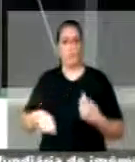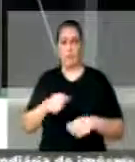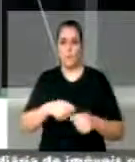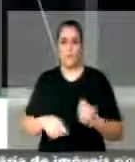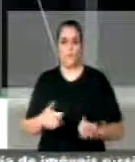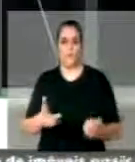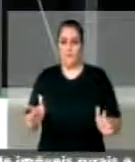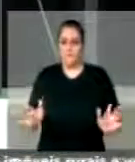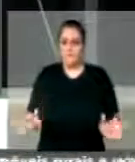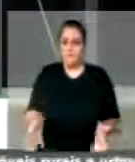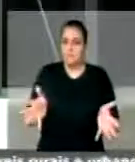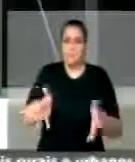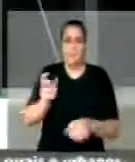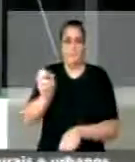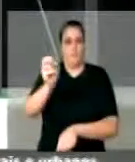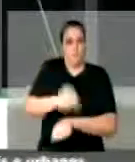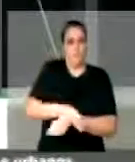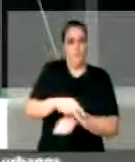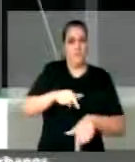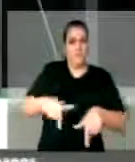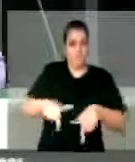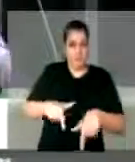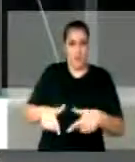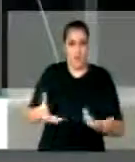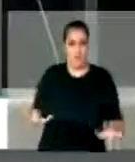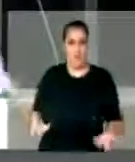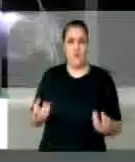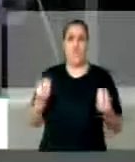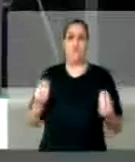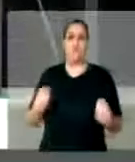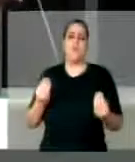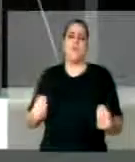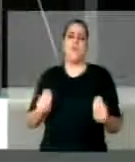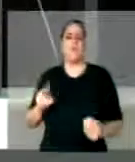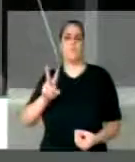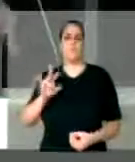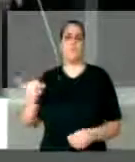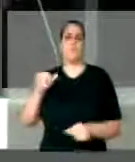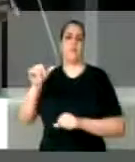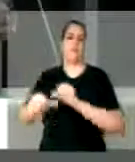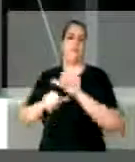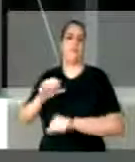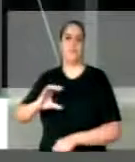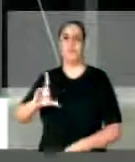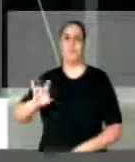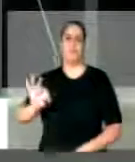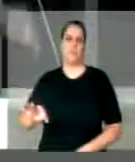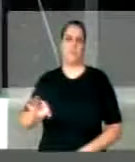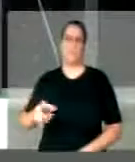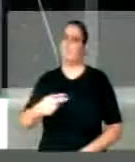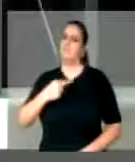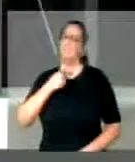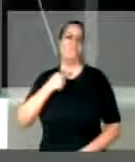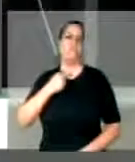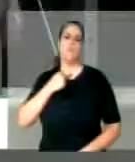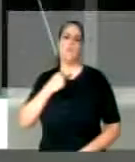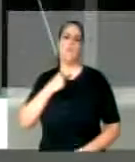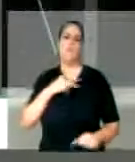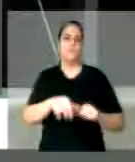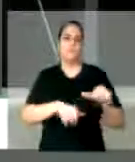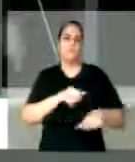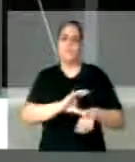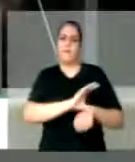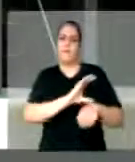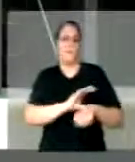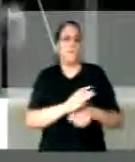empregue o trabalhador, nós não podemos ter uma modificação na CLT ou mesmo na